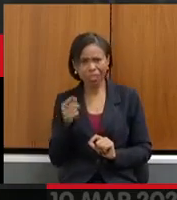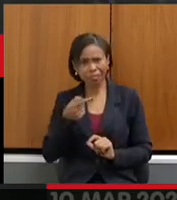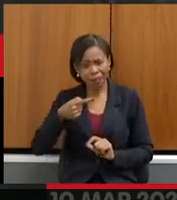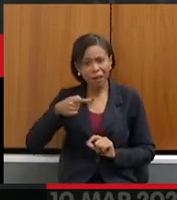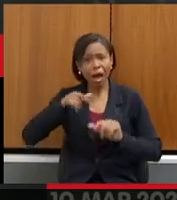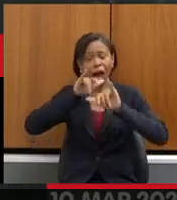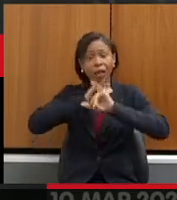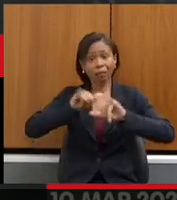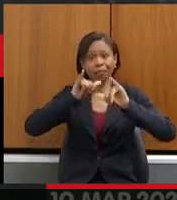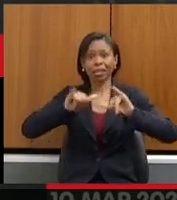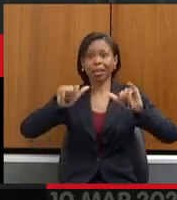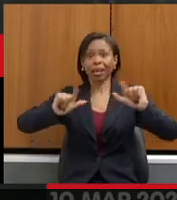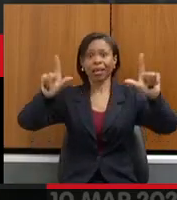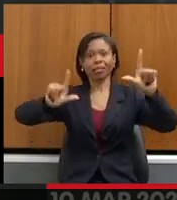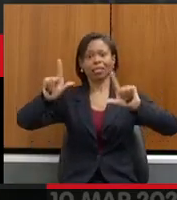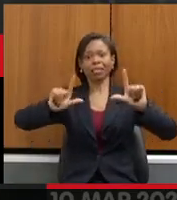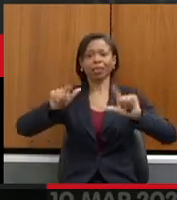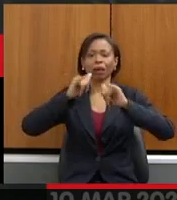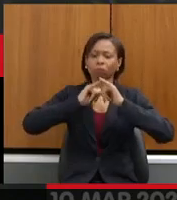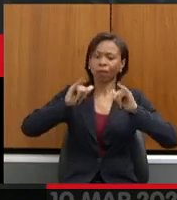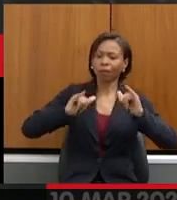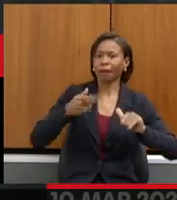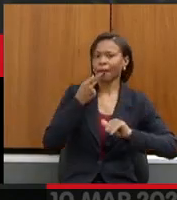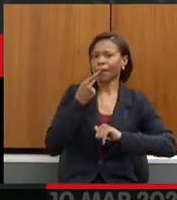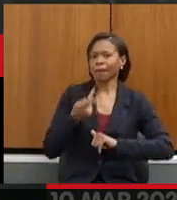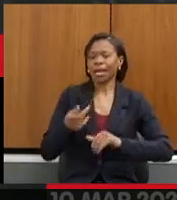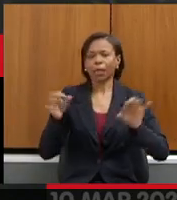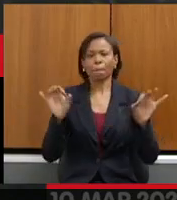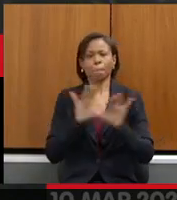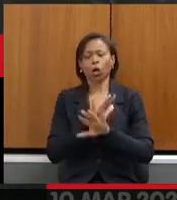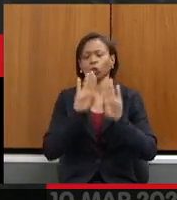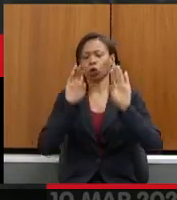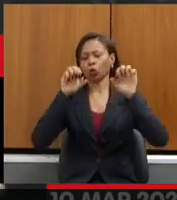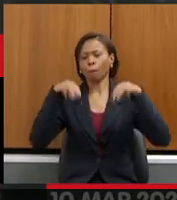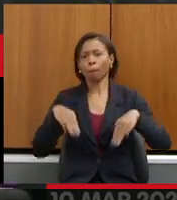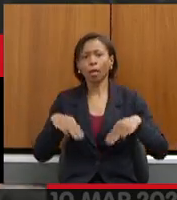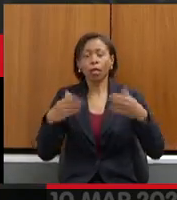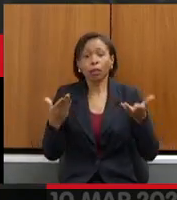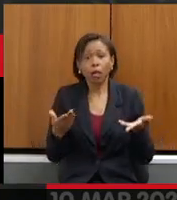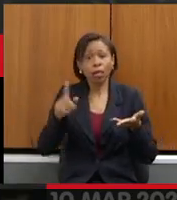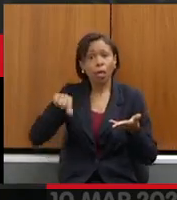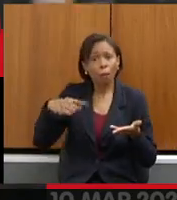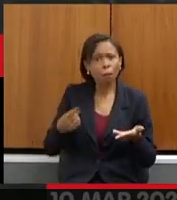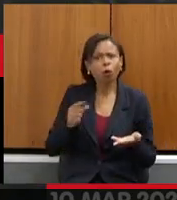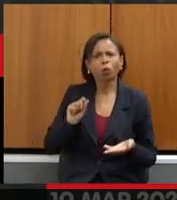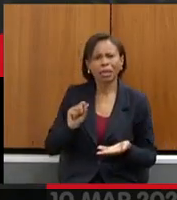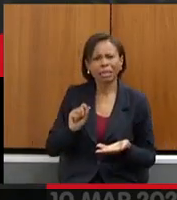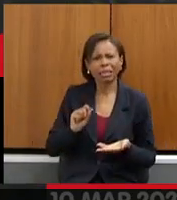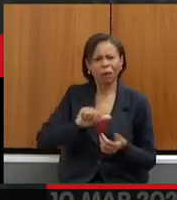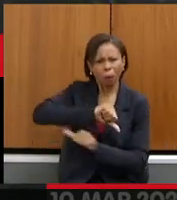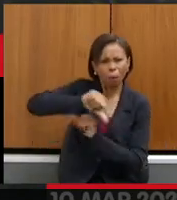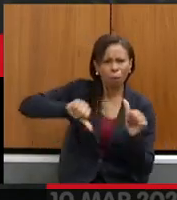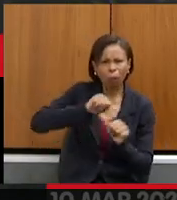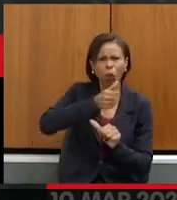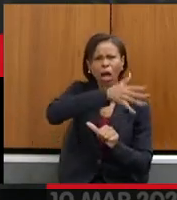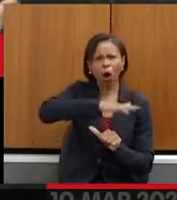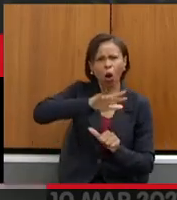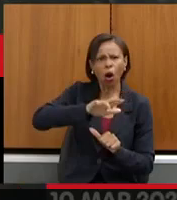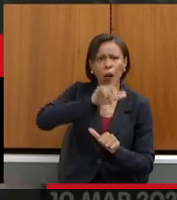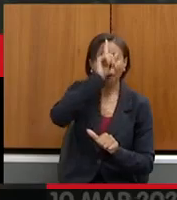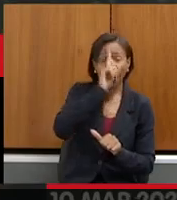à imprensa e dão esses sinais de que estamos prontos está tudo bem e depois vem do Amarelo ao roxo